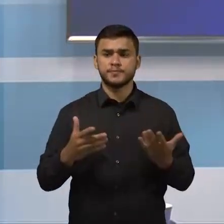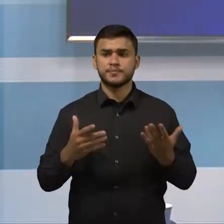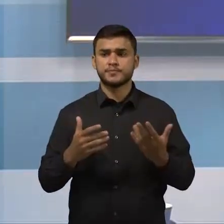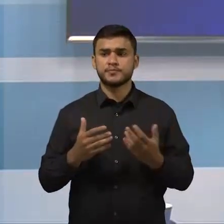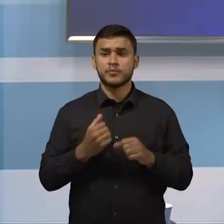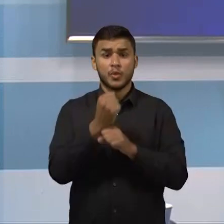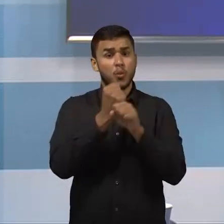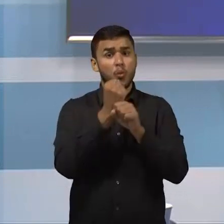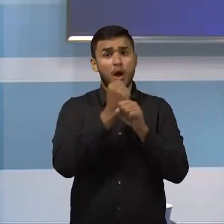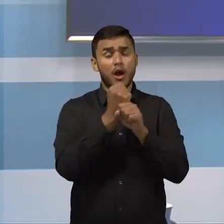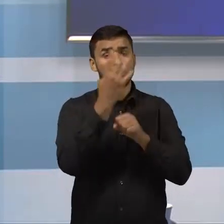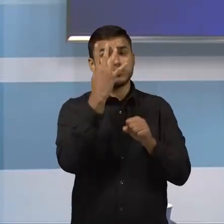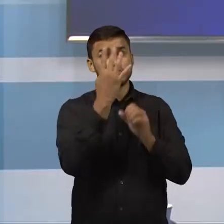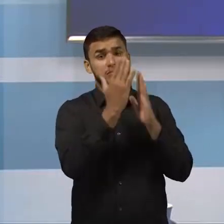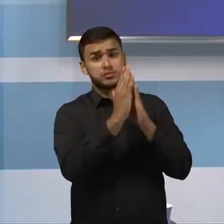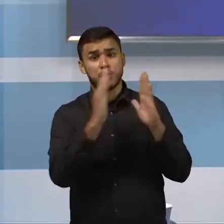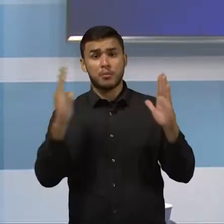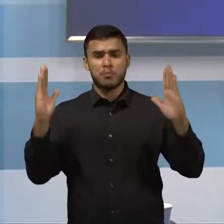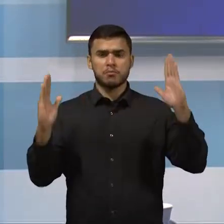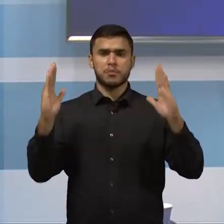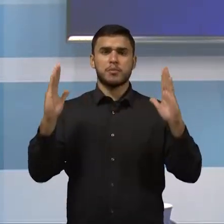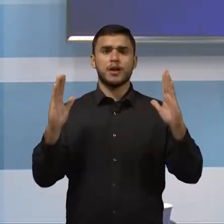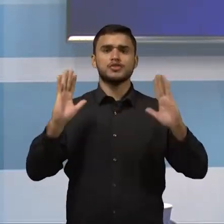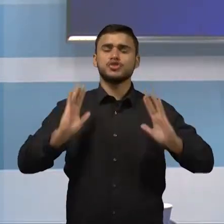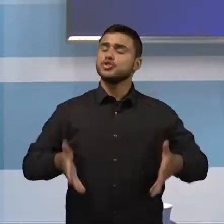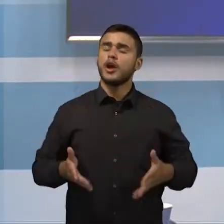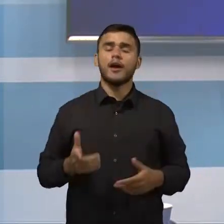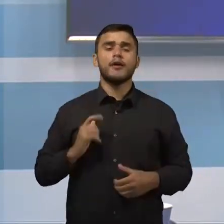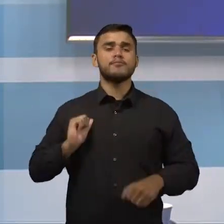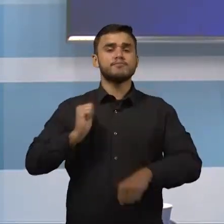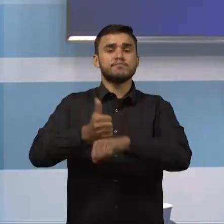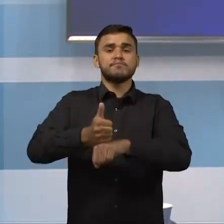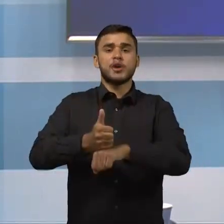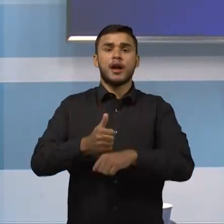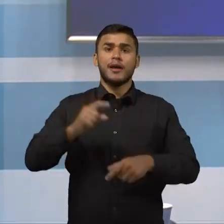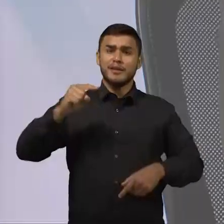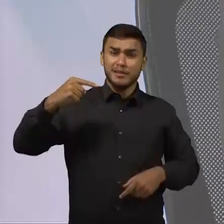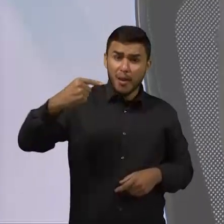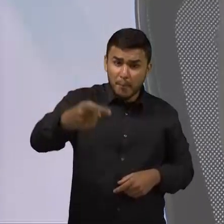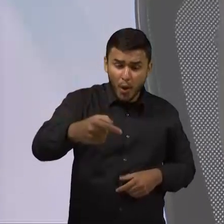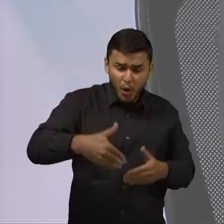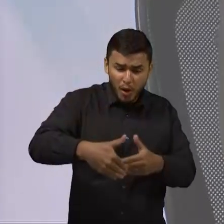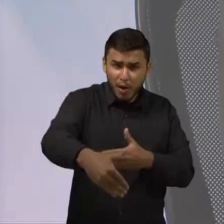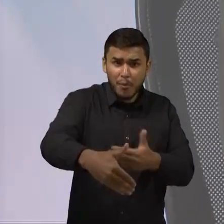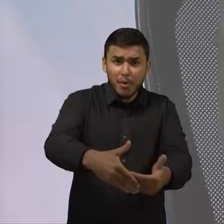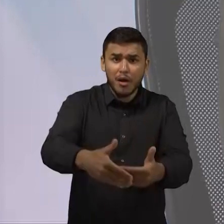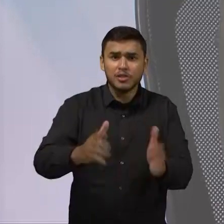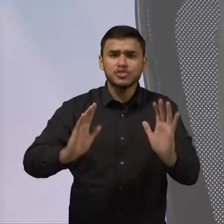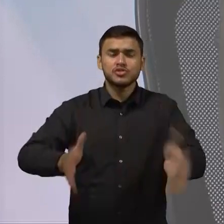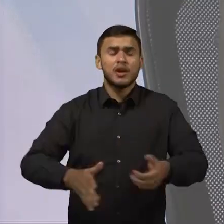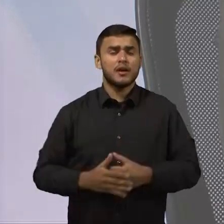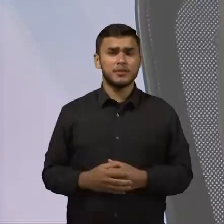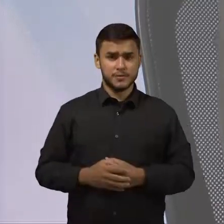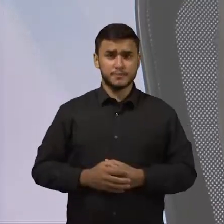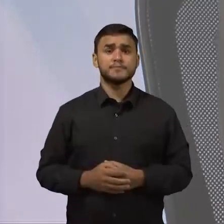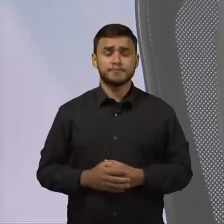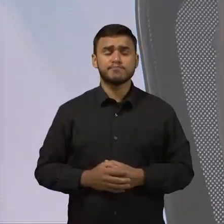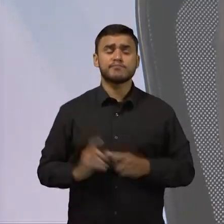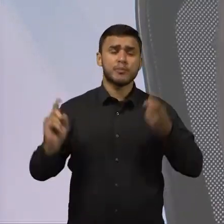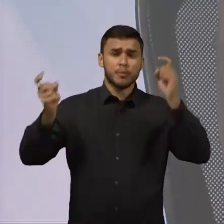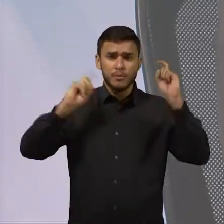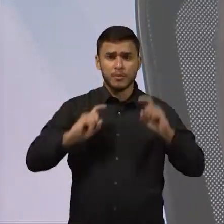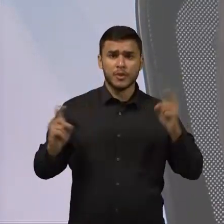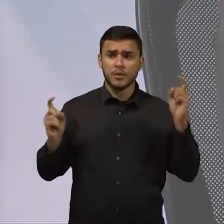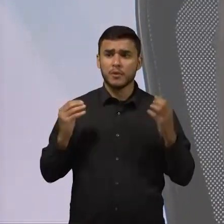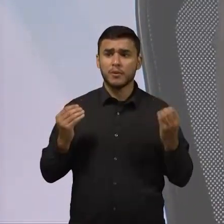anos de governo dele. Então, não é por acaso, doutor Hélio, que há essa pressão da sociedade, há essa pressão da imprensa, para que se